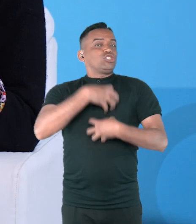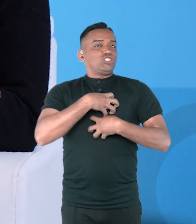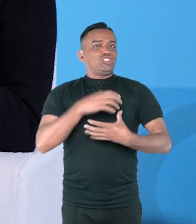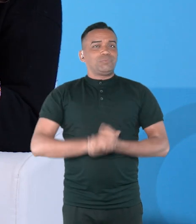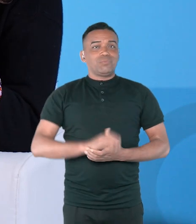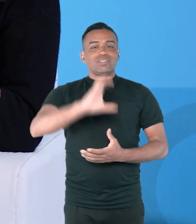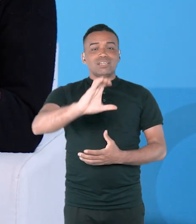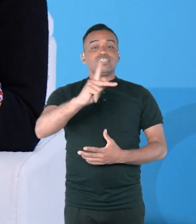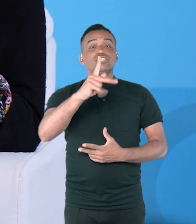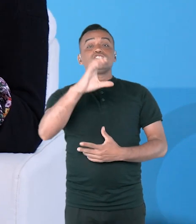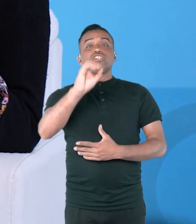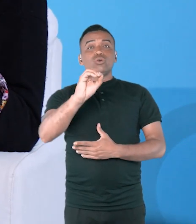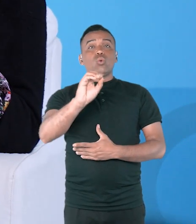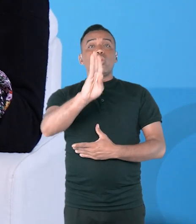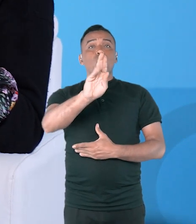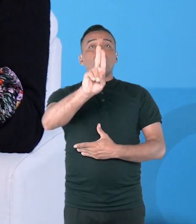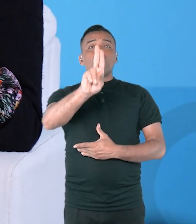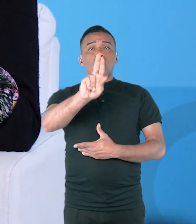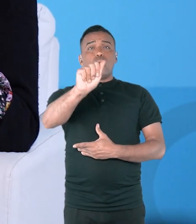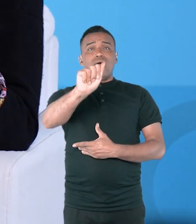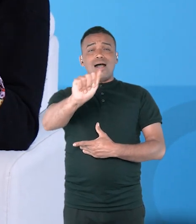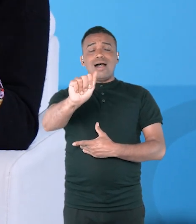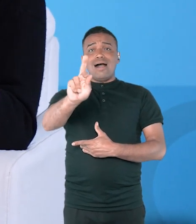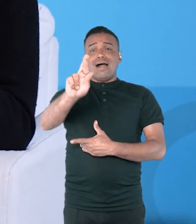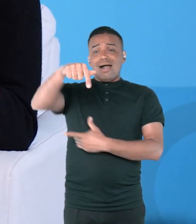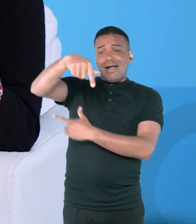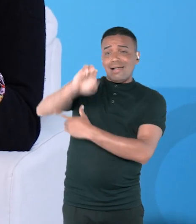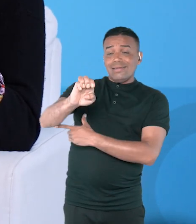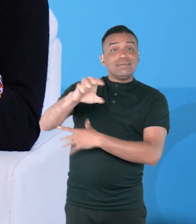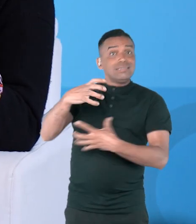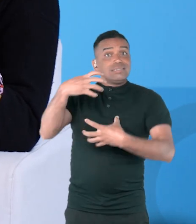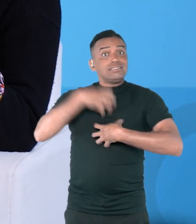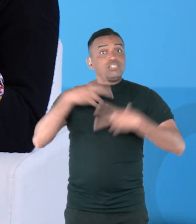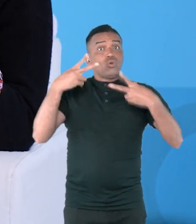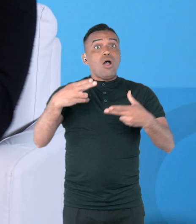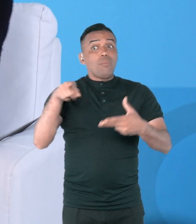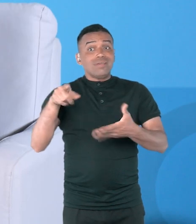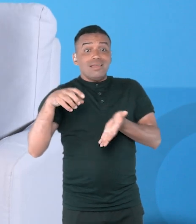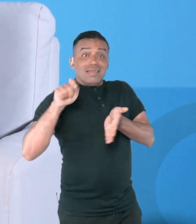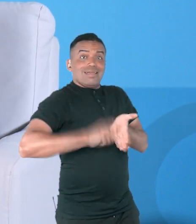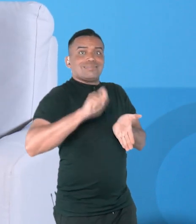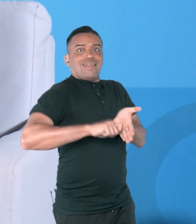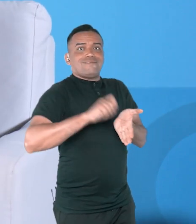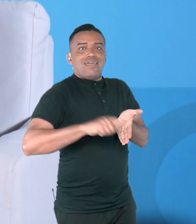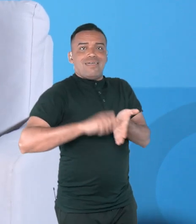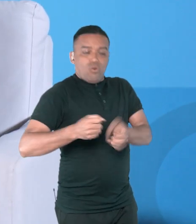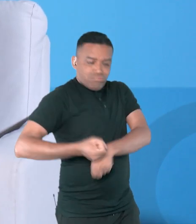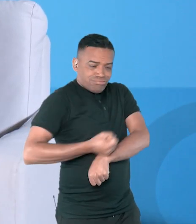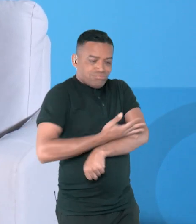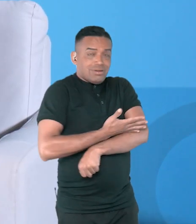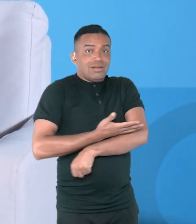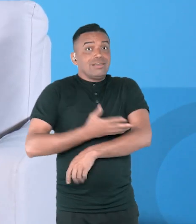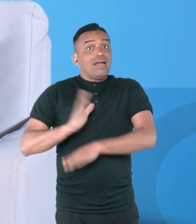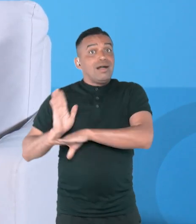feliz? O Chico Buarque sentiu a mesma coisa que você. Só que ele escreveu aquele negócio que